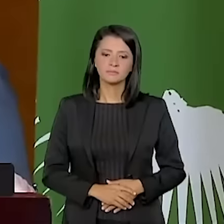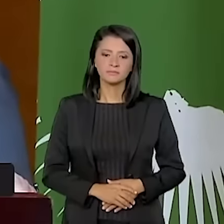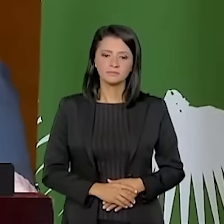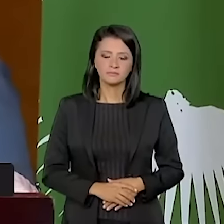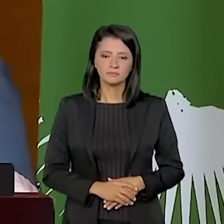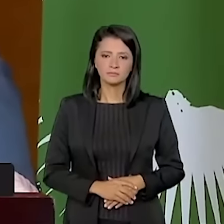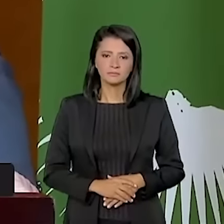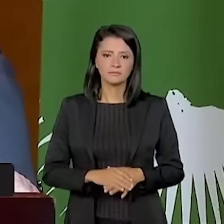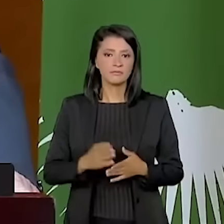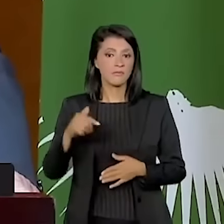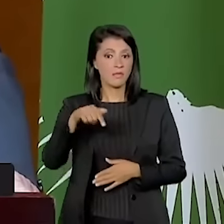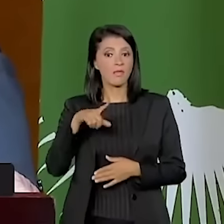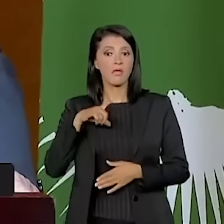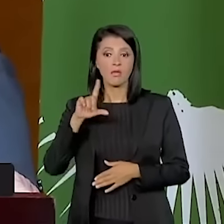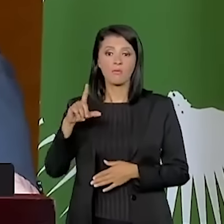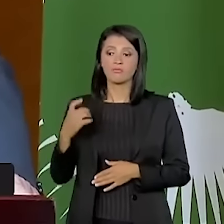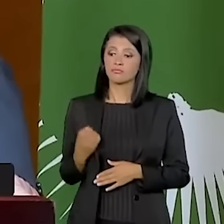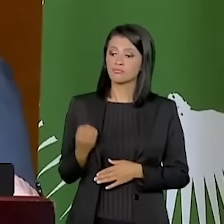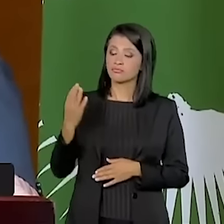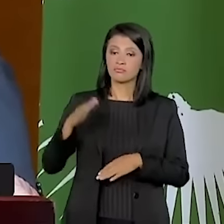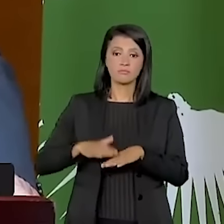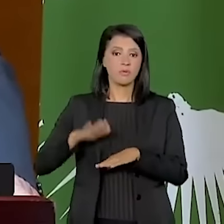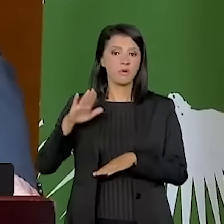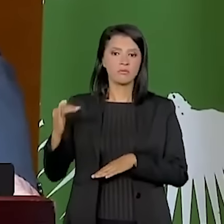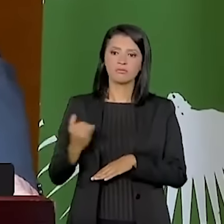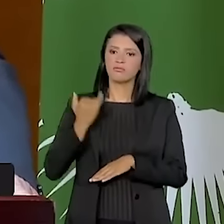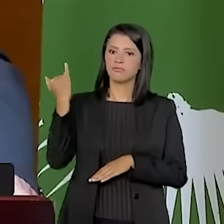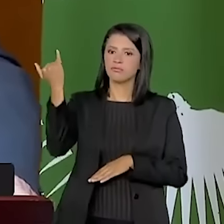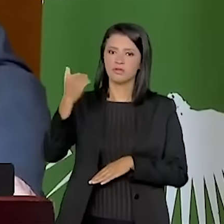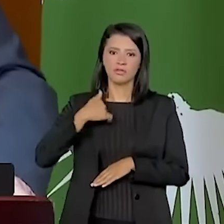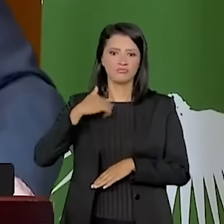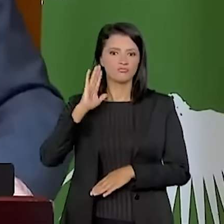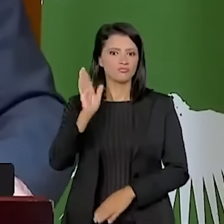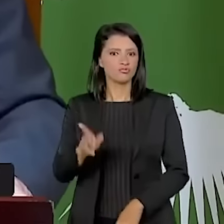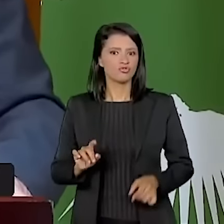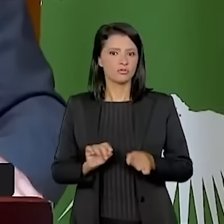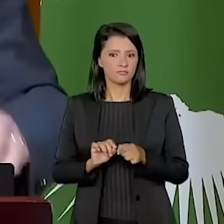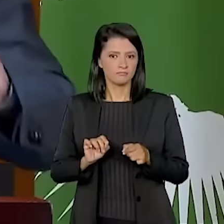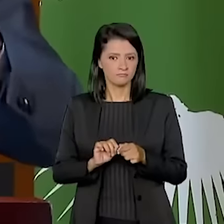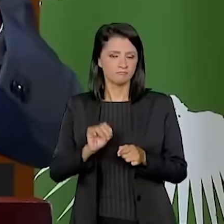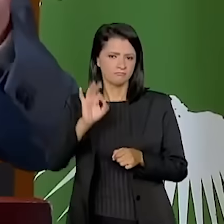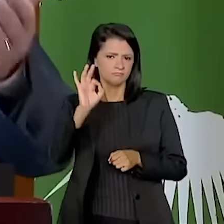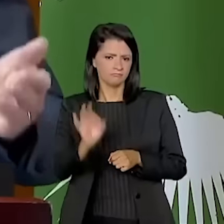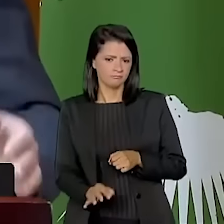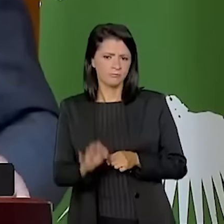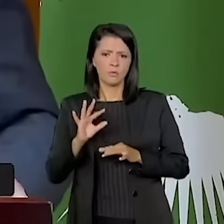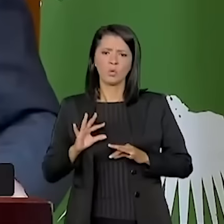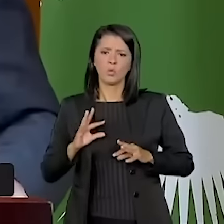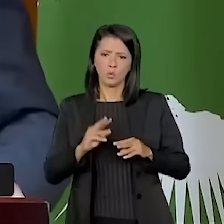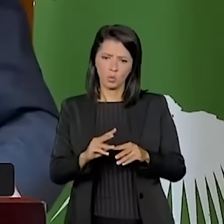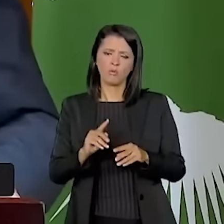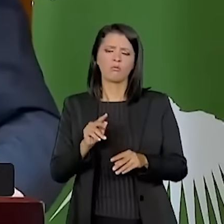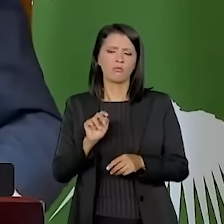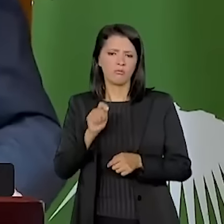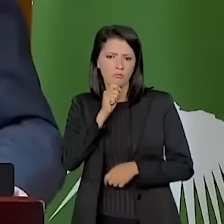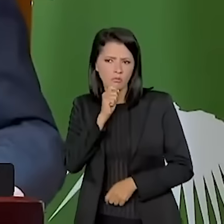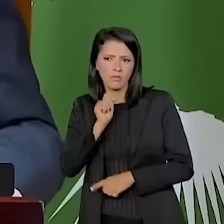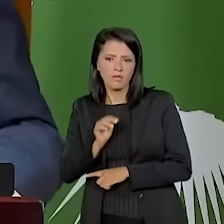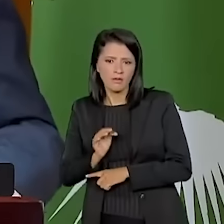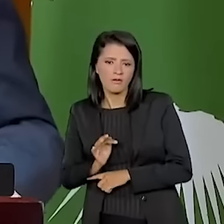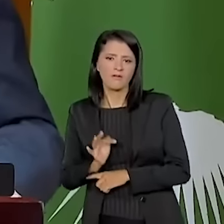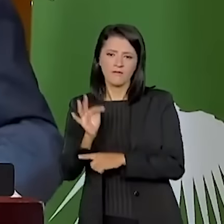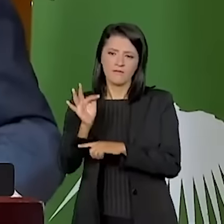Essa é uma das viagens mais importantes que eu fiz. E certamente de todas que eu farei,